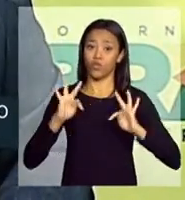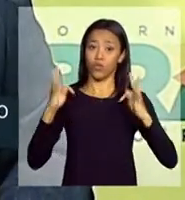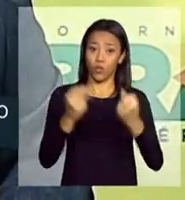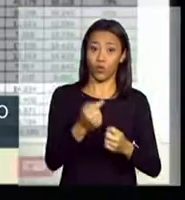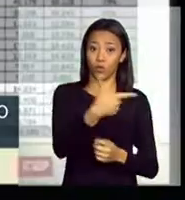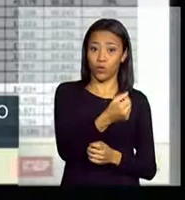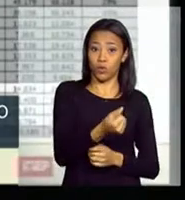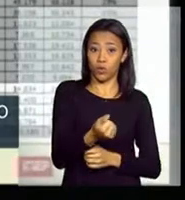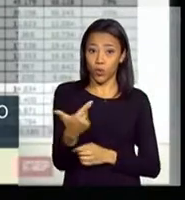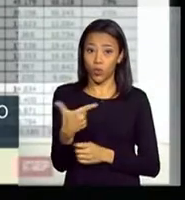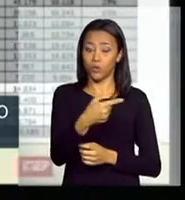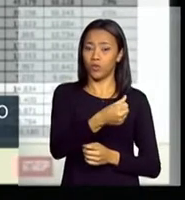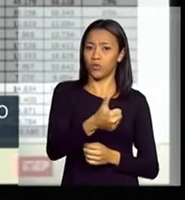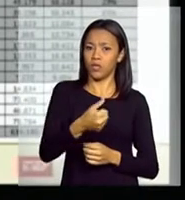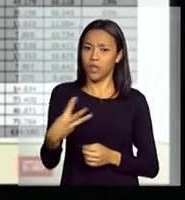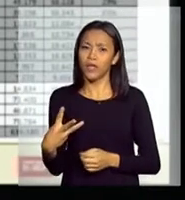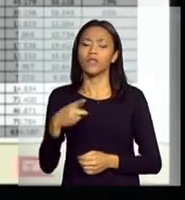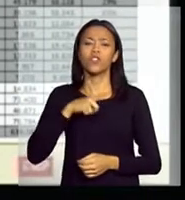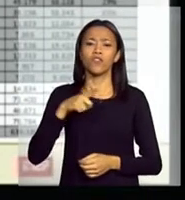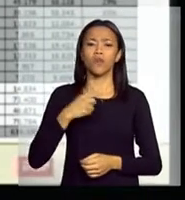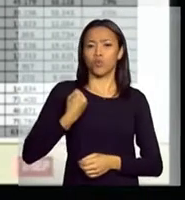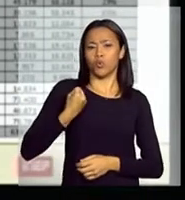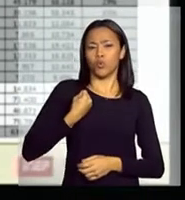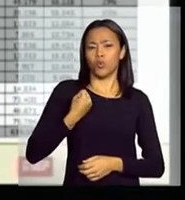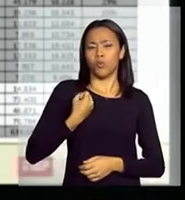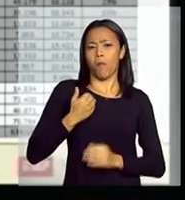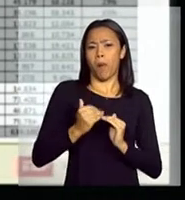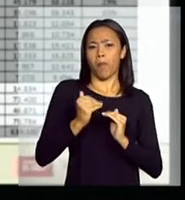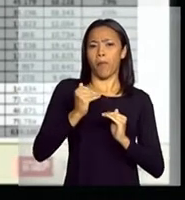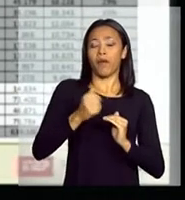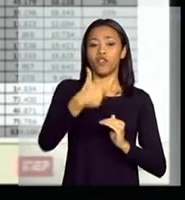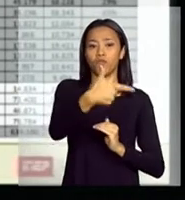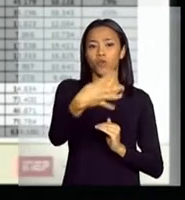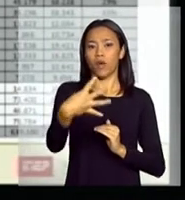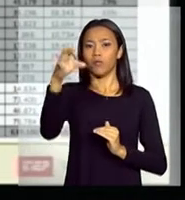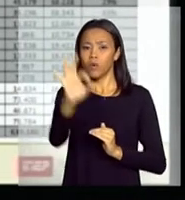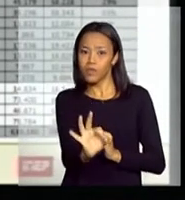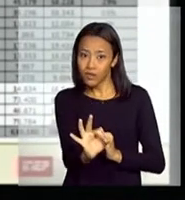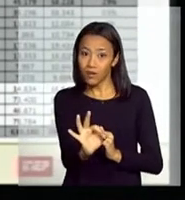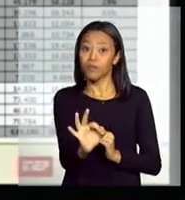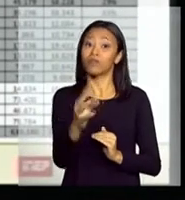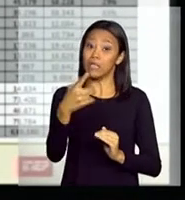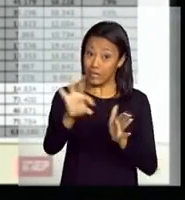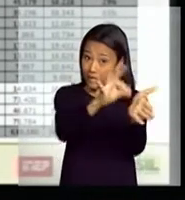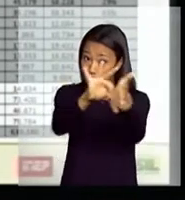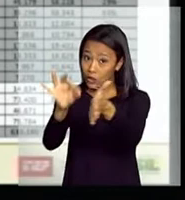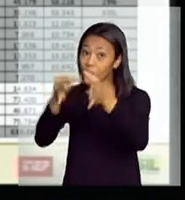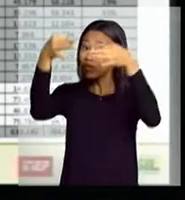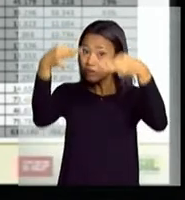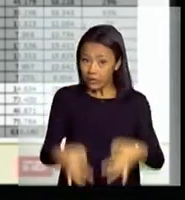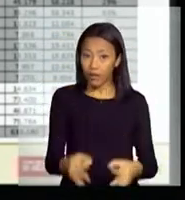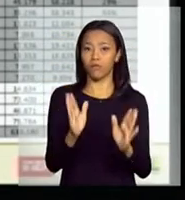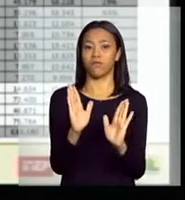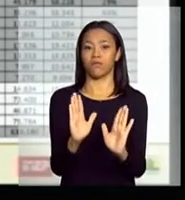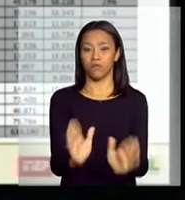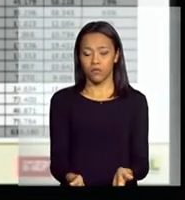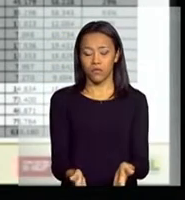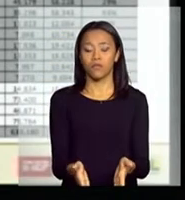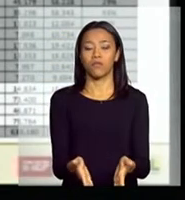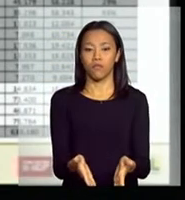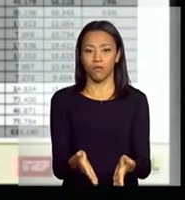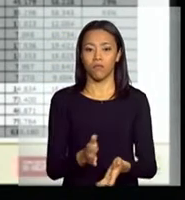2012 2013 tivemos um crescimento então de 24 por cento das inscrições confirmadas e